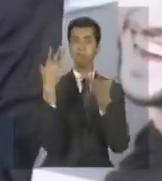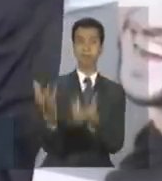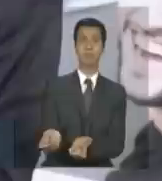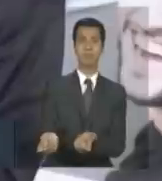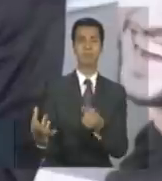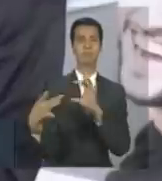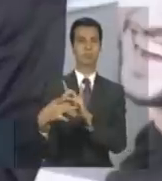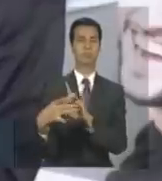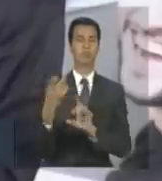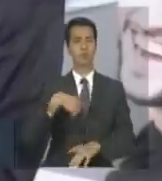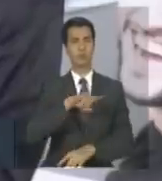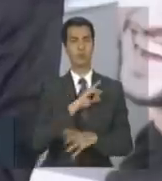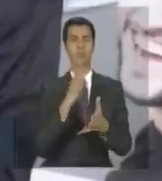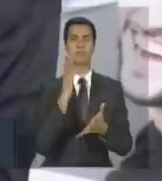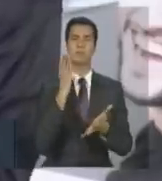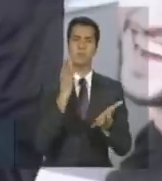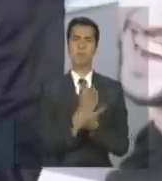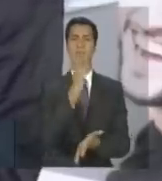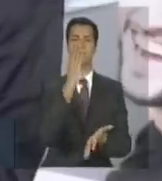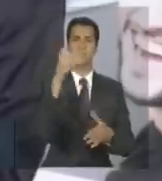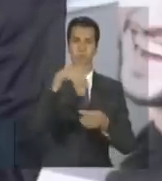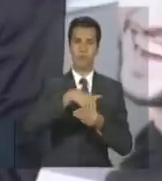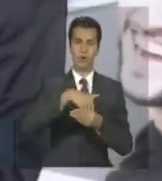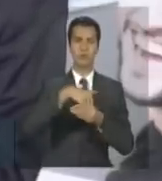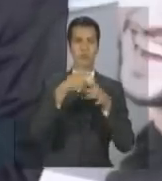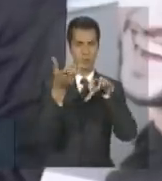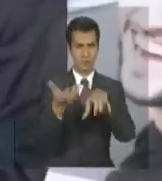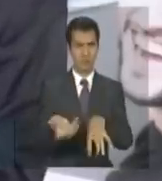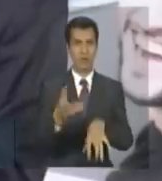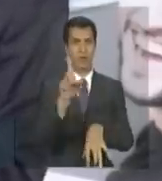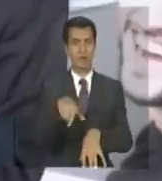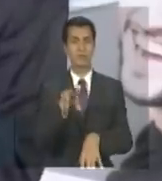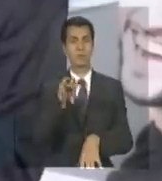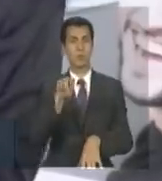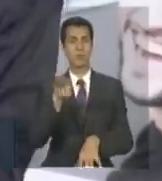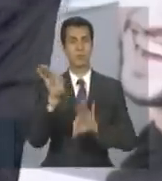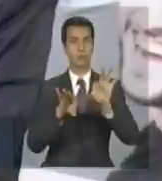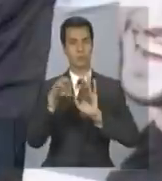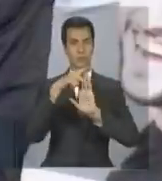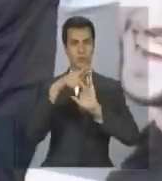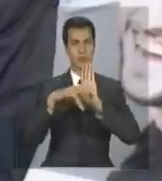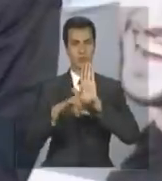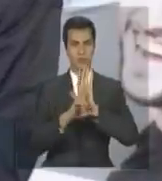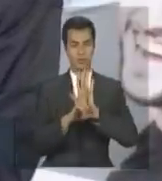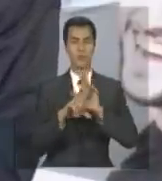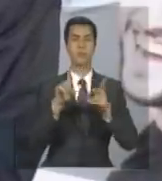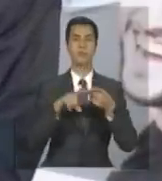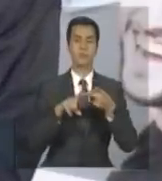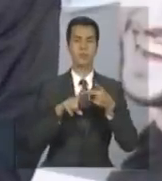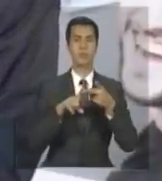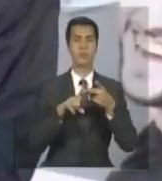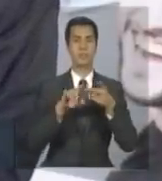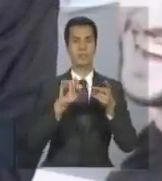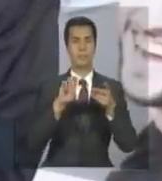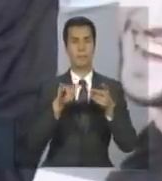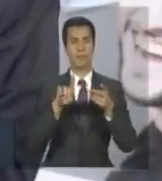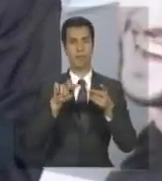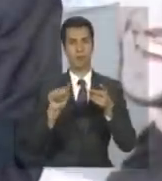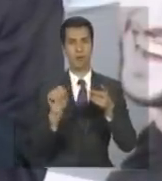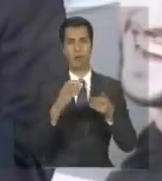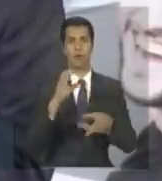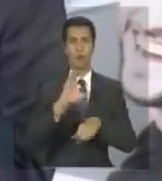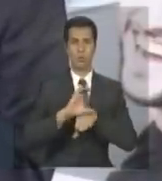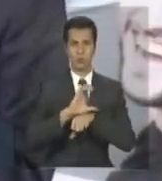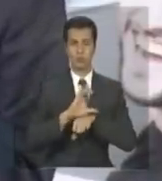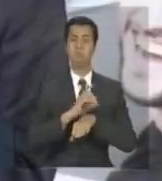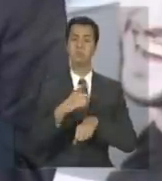emendas constitucionais e mais de 50 projetos de lei com entendimento com a oposição, praticamente